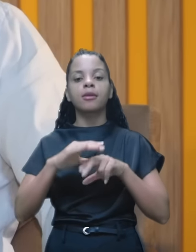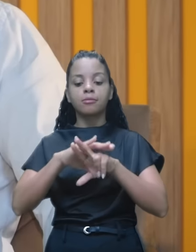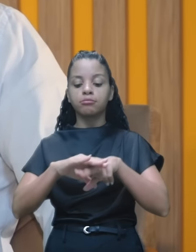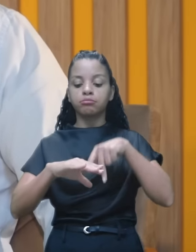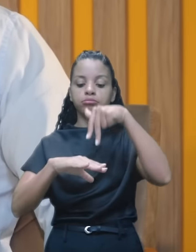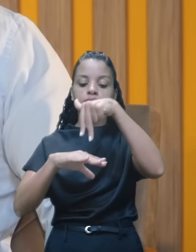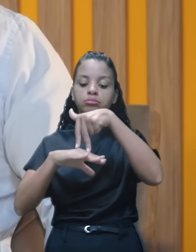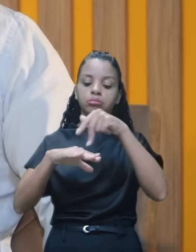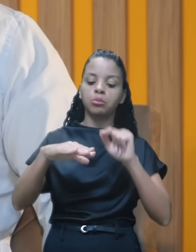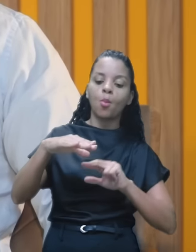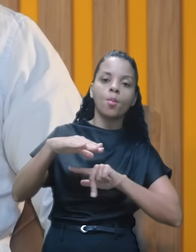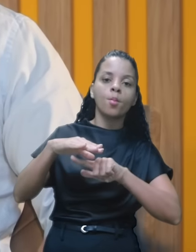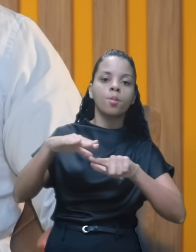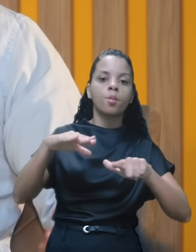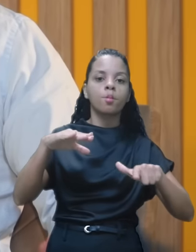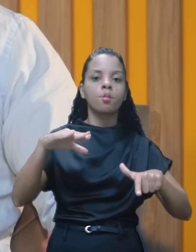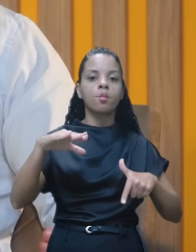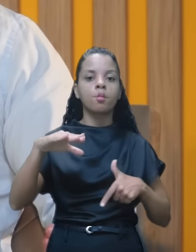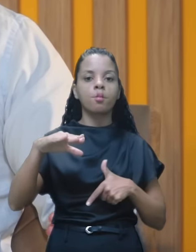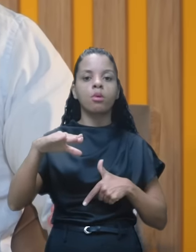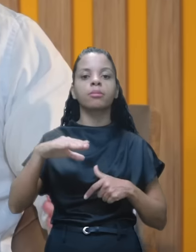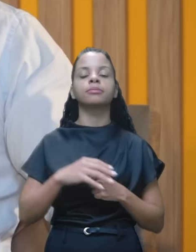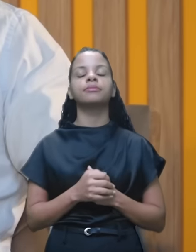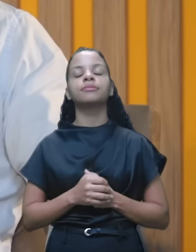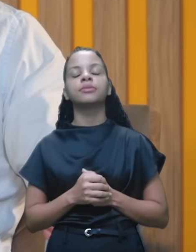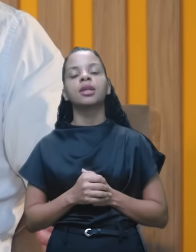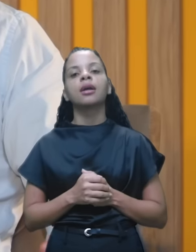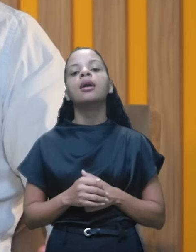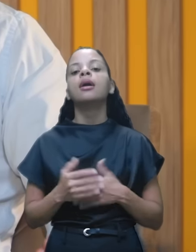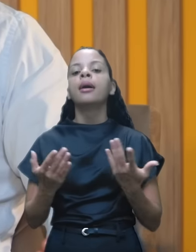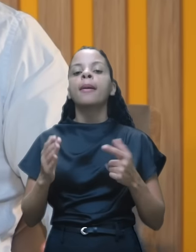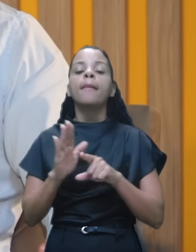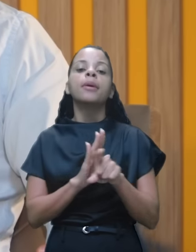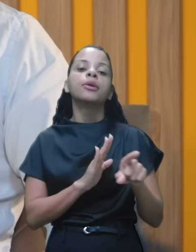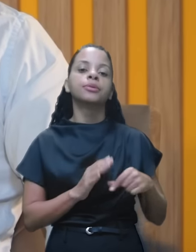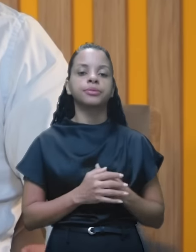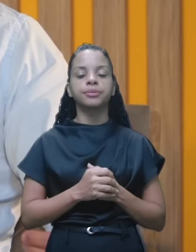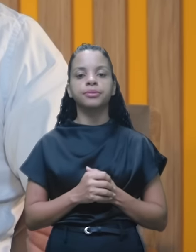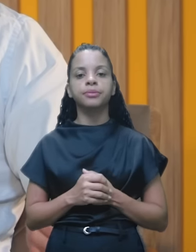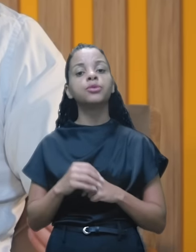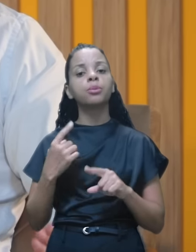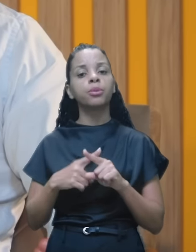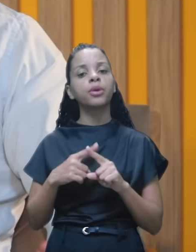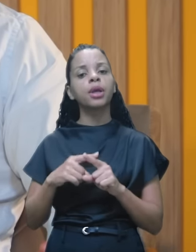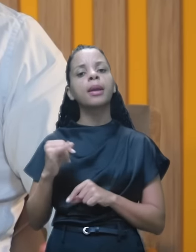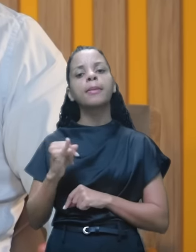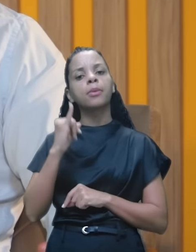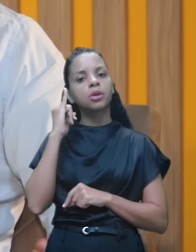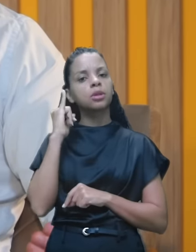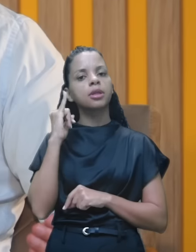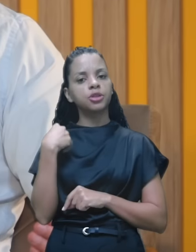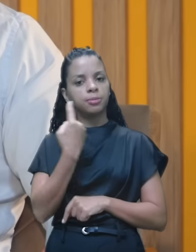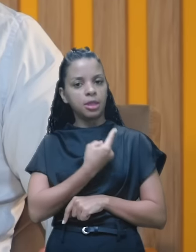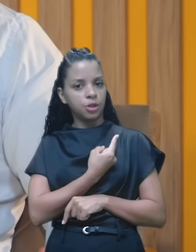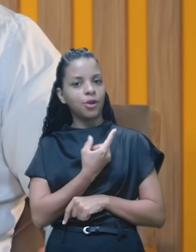vazio, né? E aí eu pergunto, qual é a relevância para nós e do que é retratado